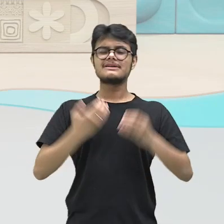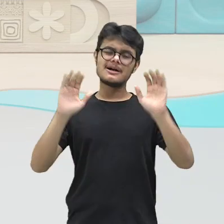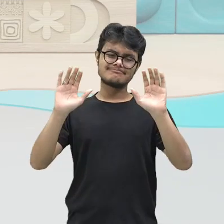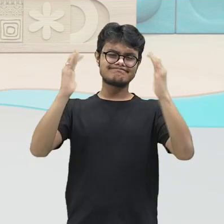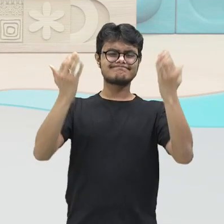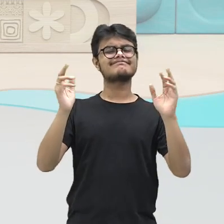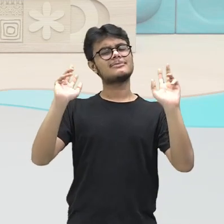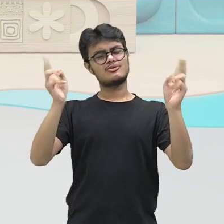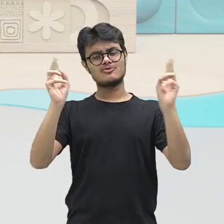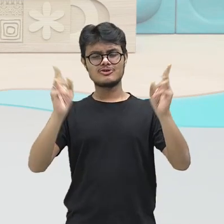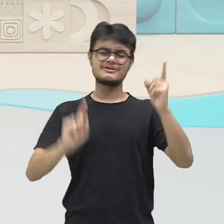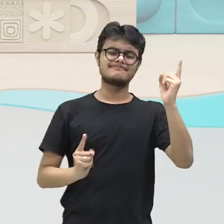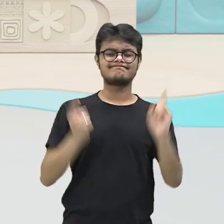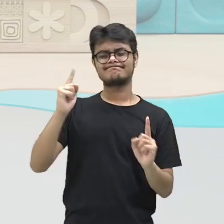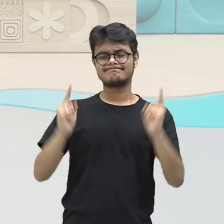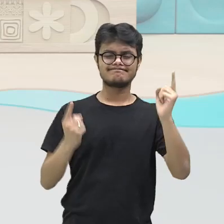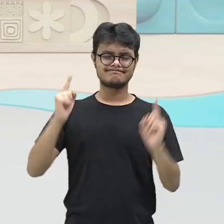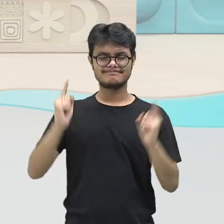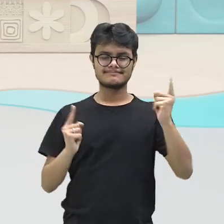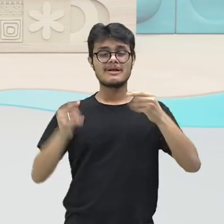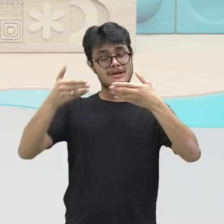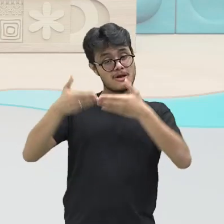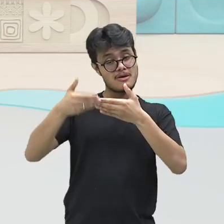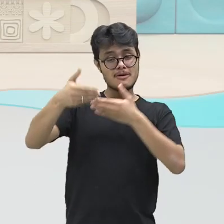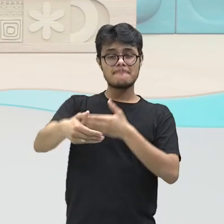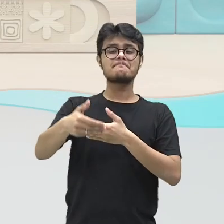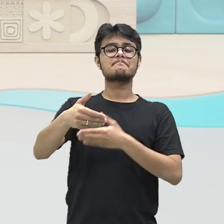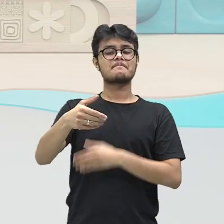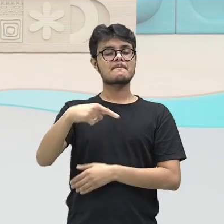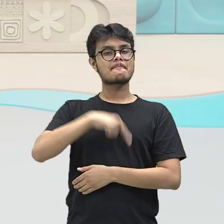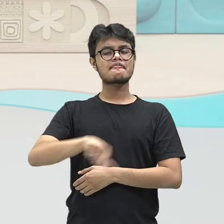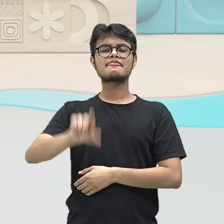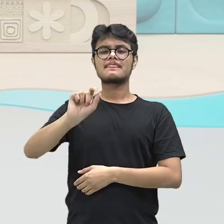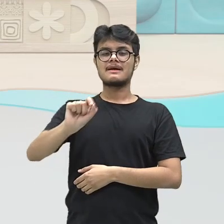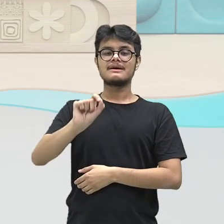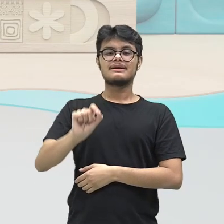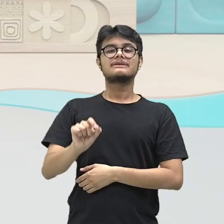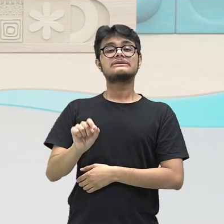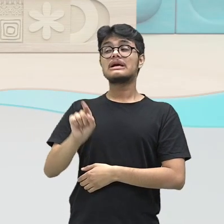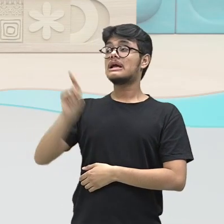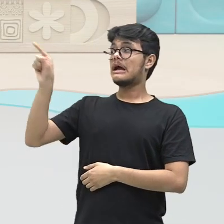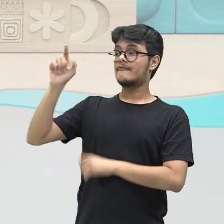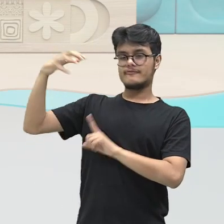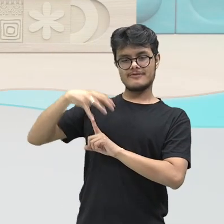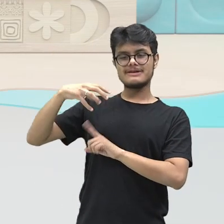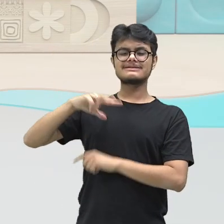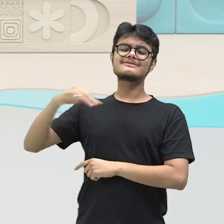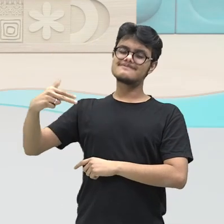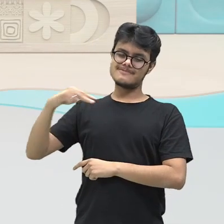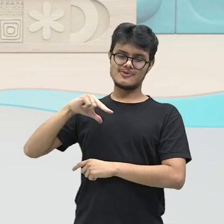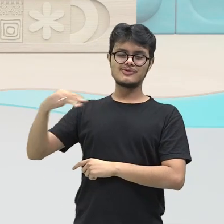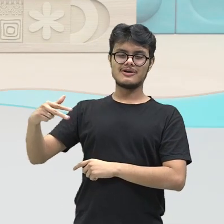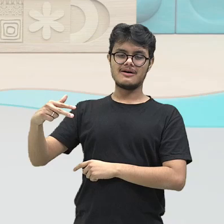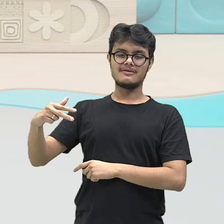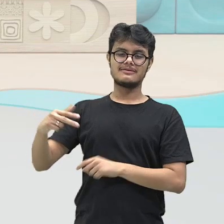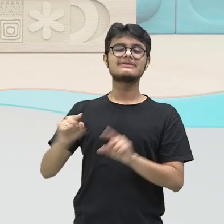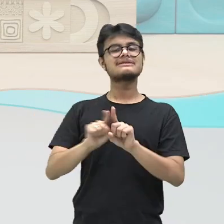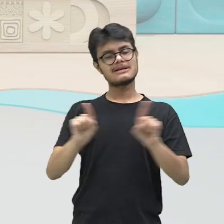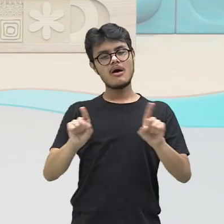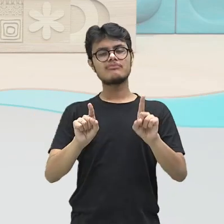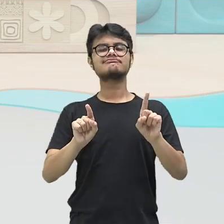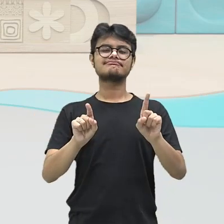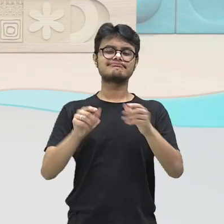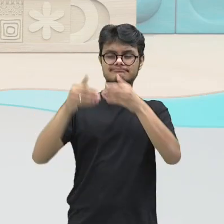né? Aqui a gente está vendo como ele começou ali com a referência do entrudo português e com o passar do tempo ela foi